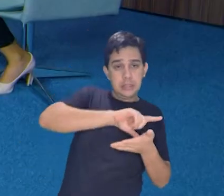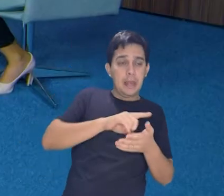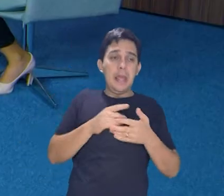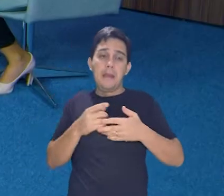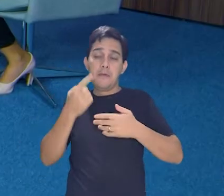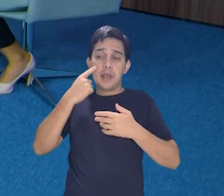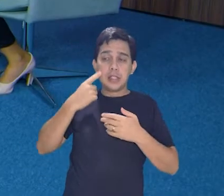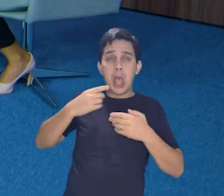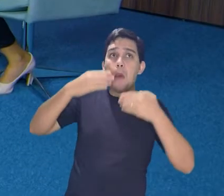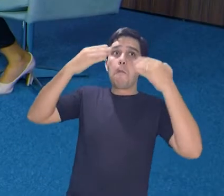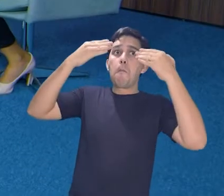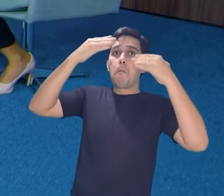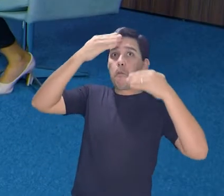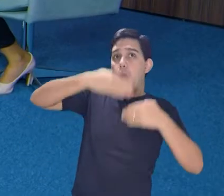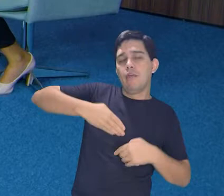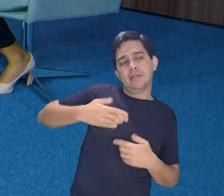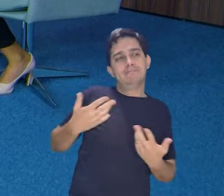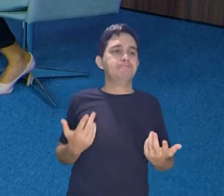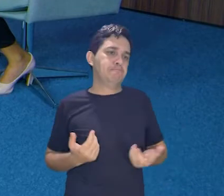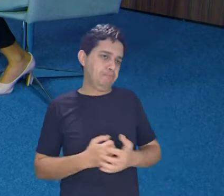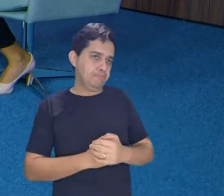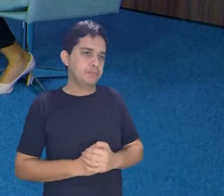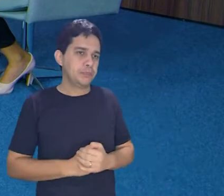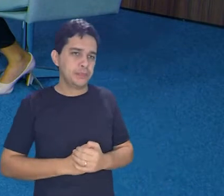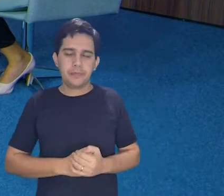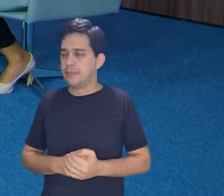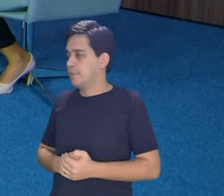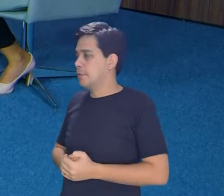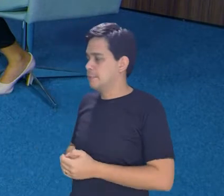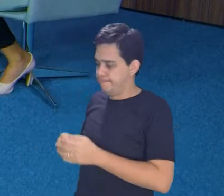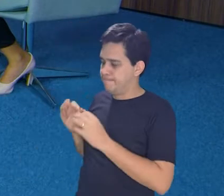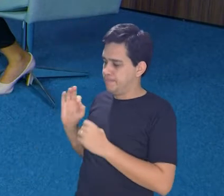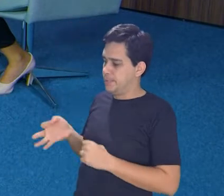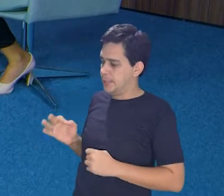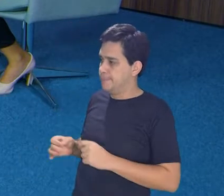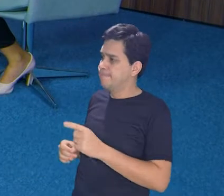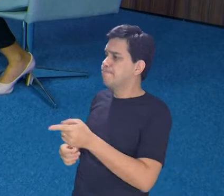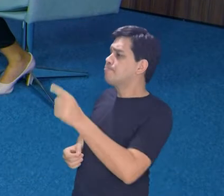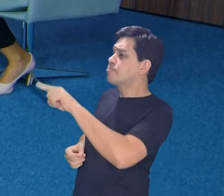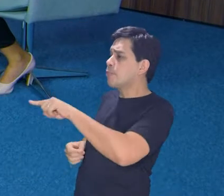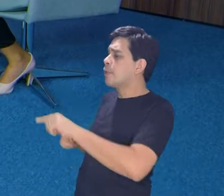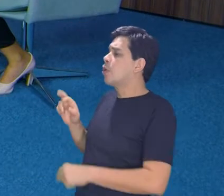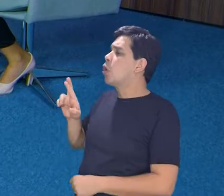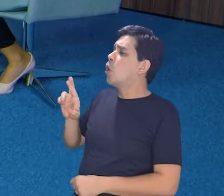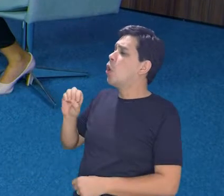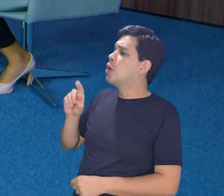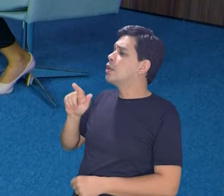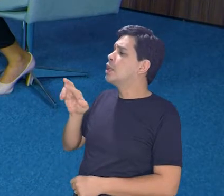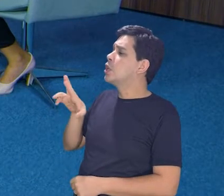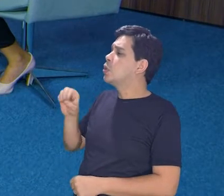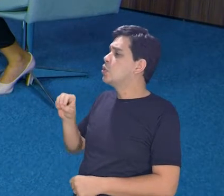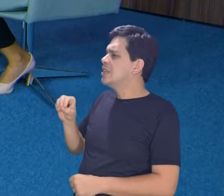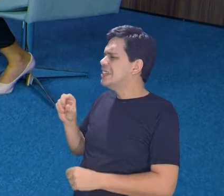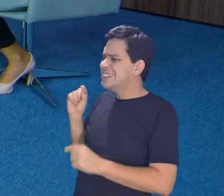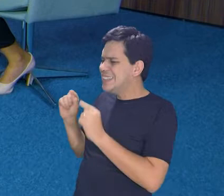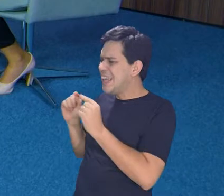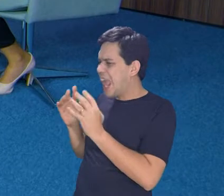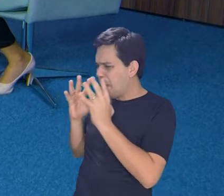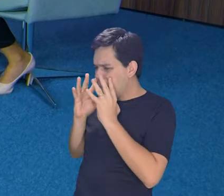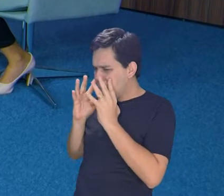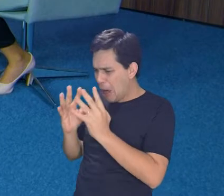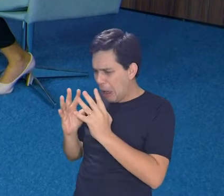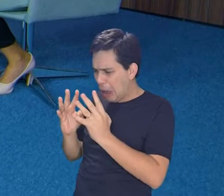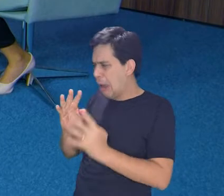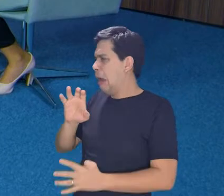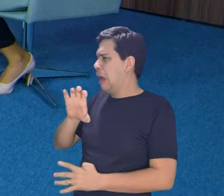Certo. Agora, doutor Rodrigo, o senhor tinha falado do procedimento de escuta especializada. O que é esse procedimento e qual